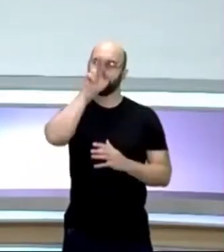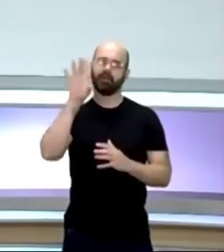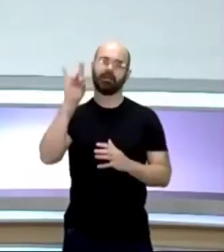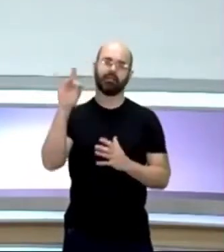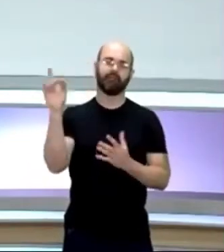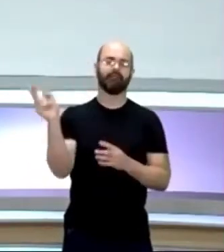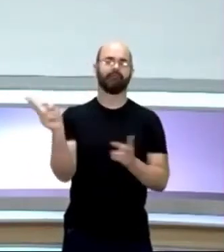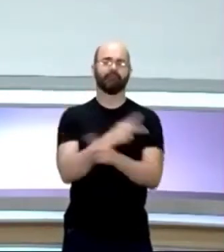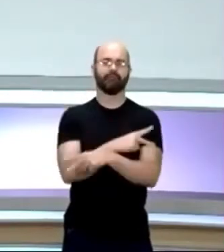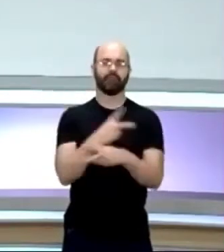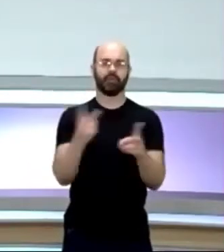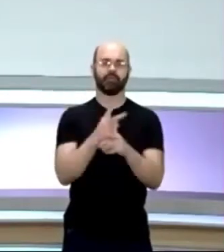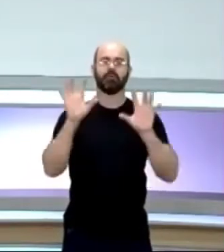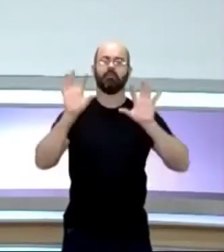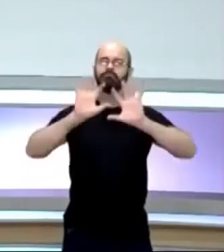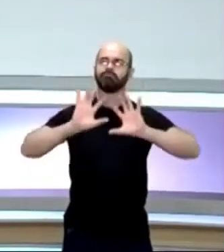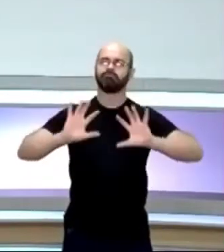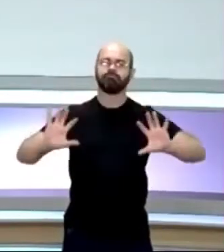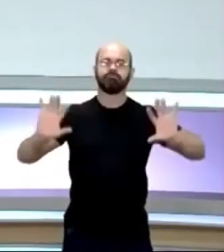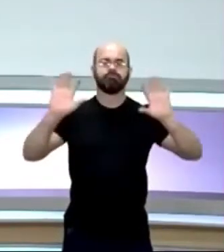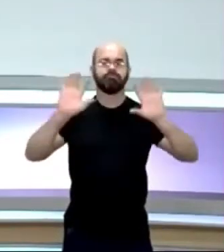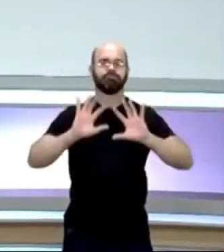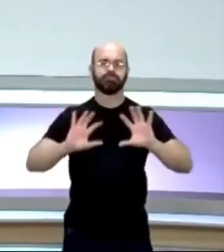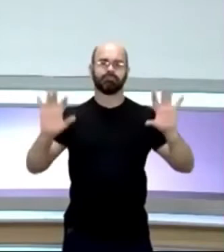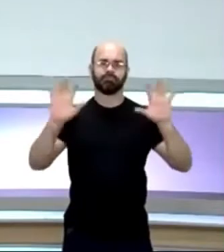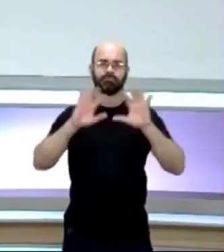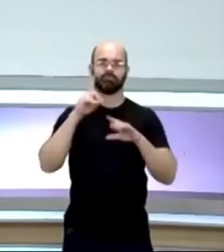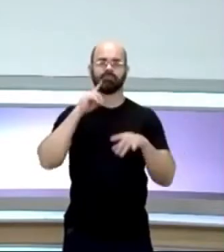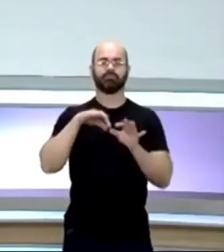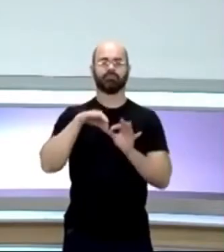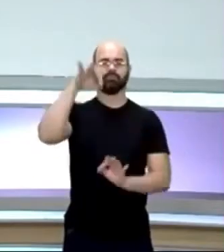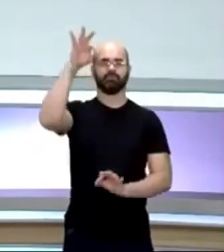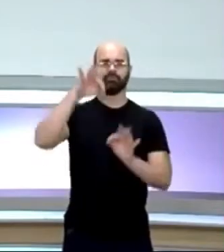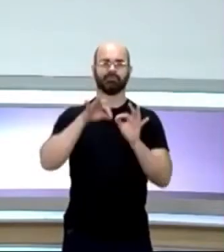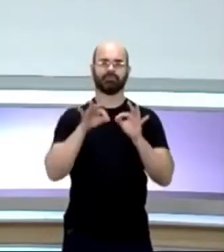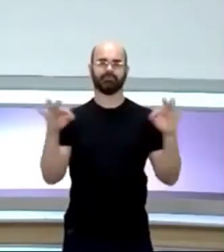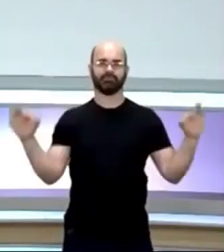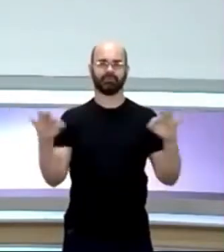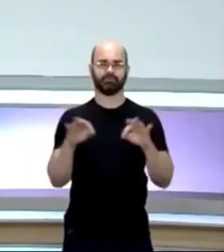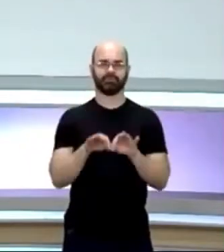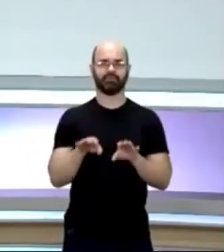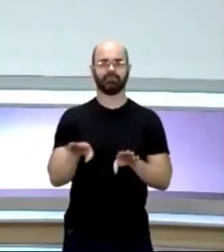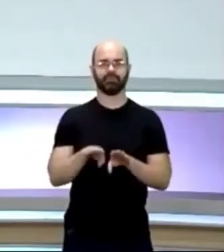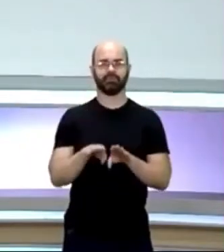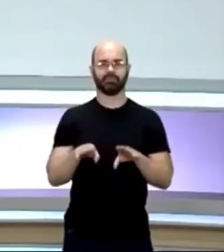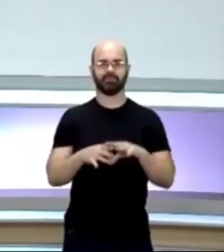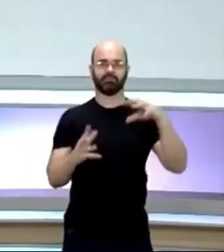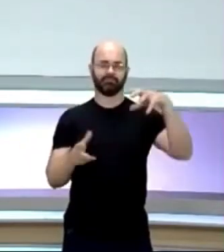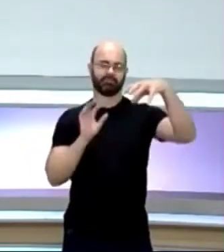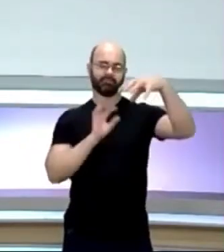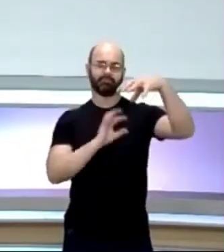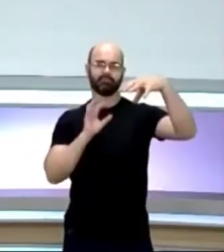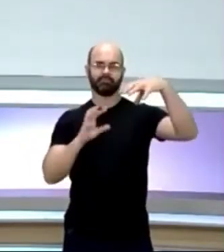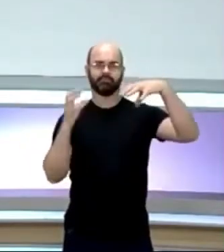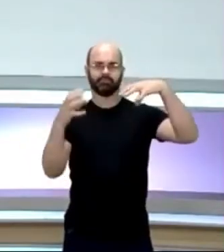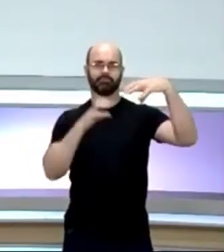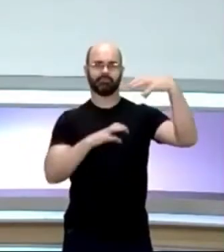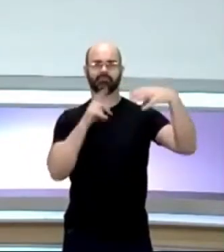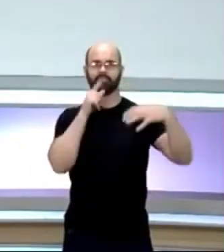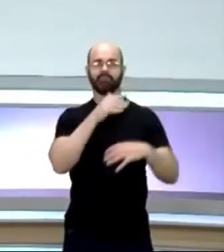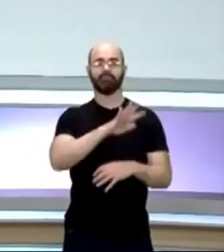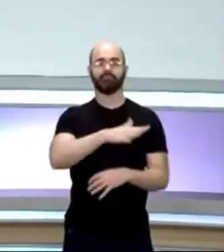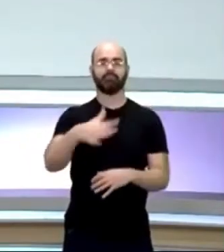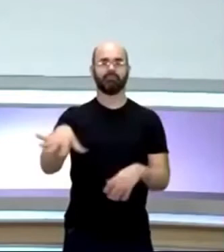nebulosidade, vai falar dos fatores climáticos, que é a latitude, a longitude, continentalidade,